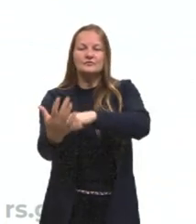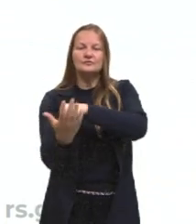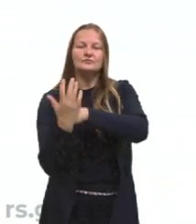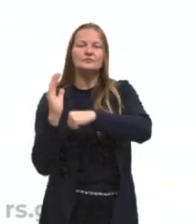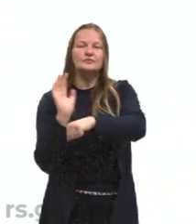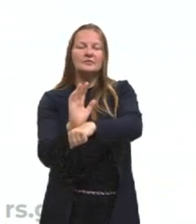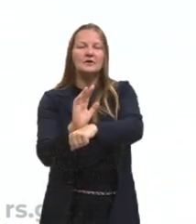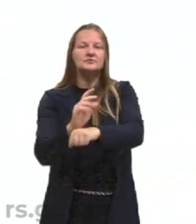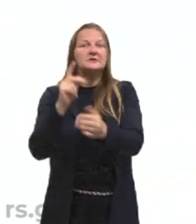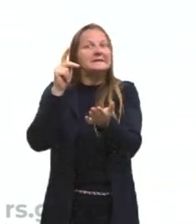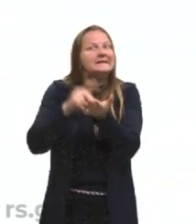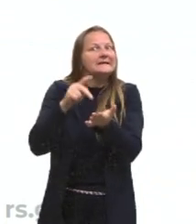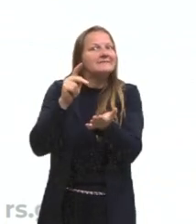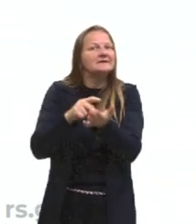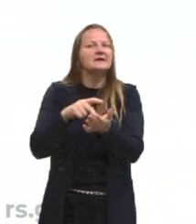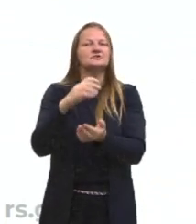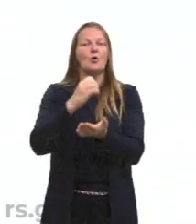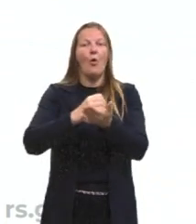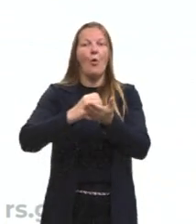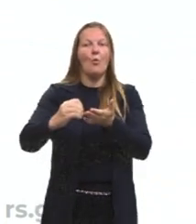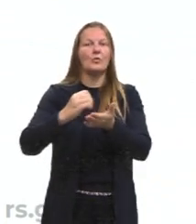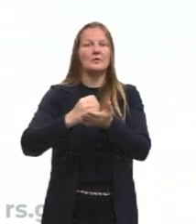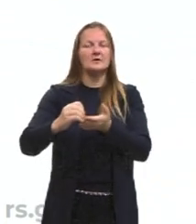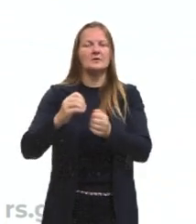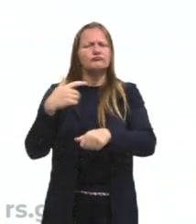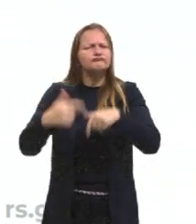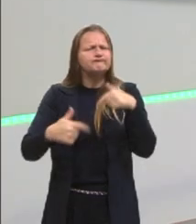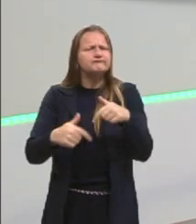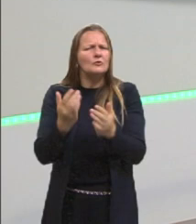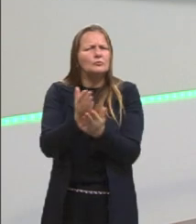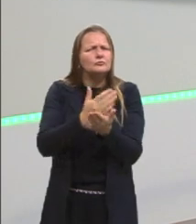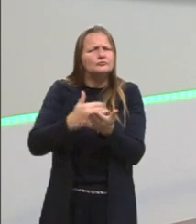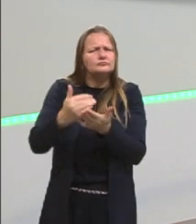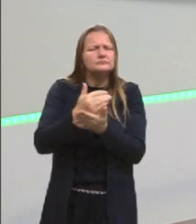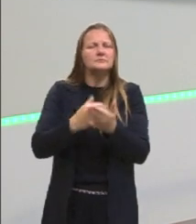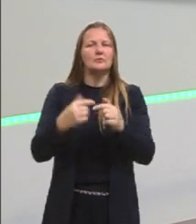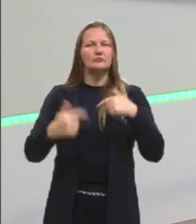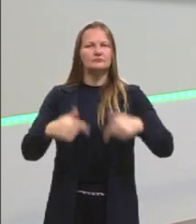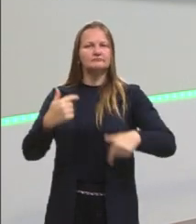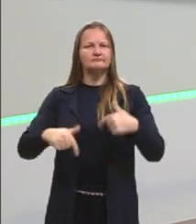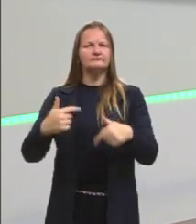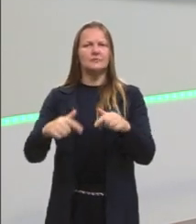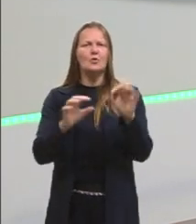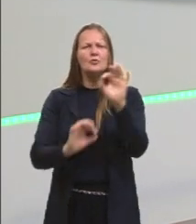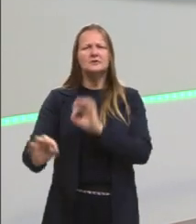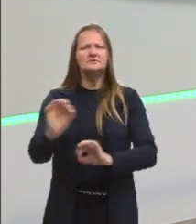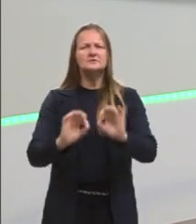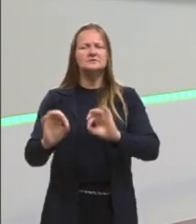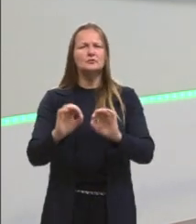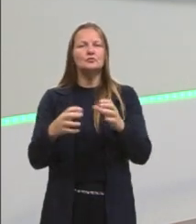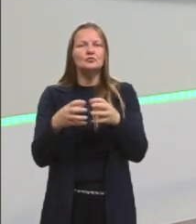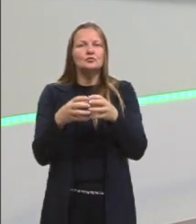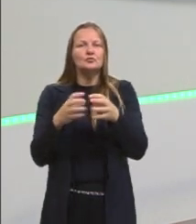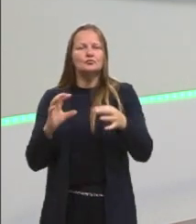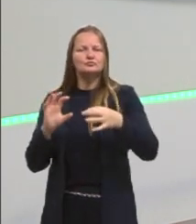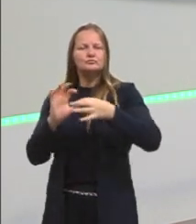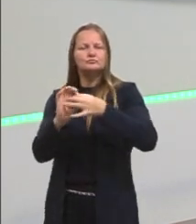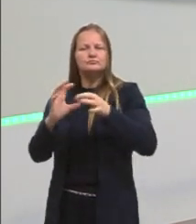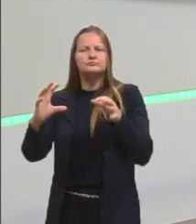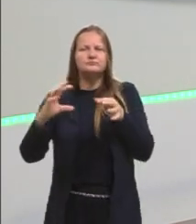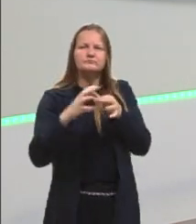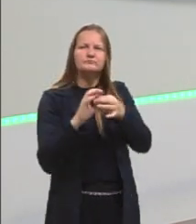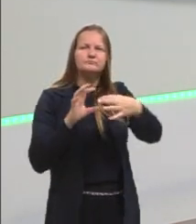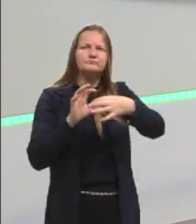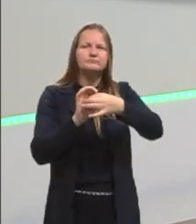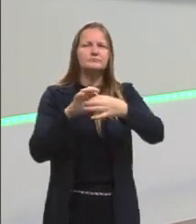orgânica ela entende que o trabalho O trabalho é uma forma de organização de coesão social do